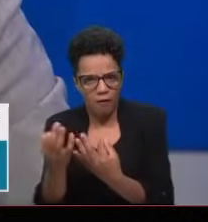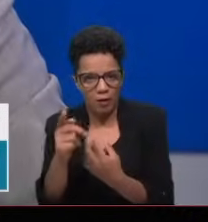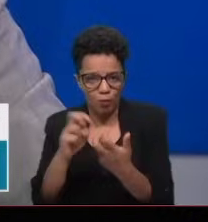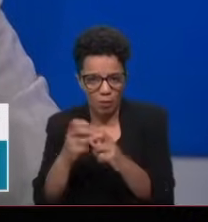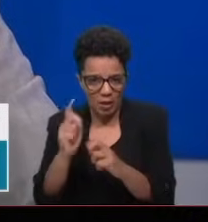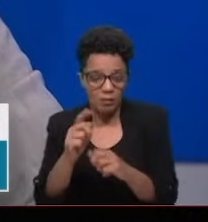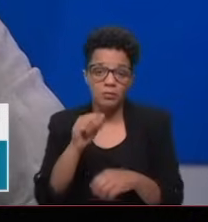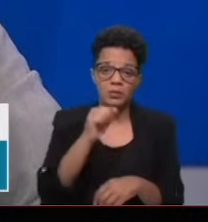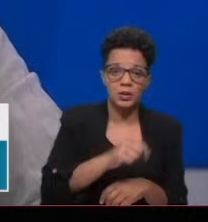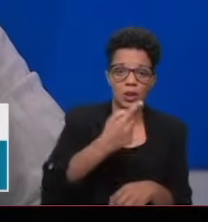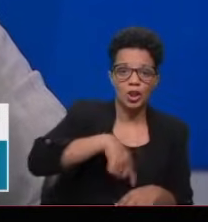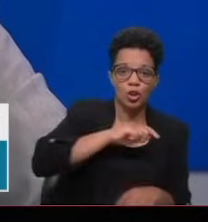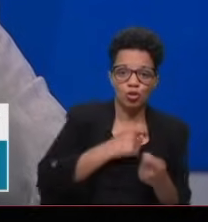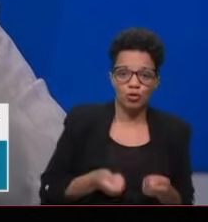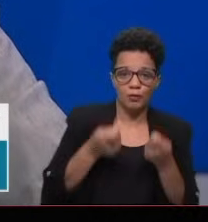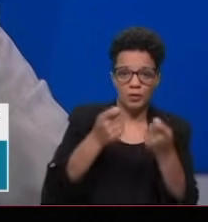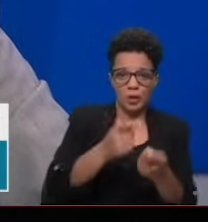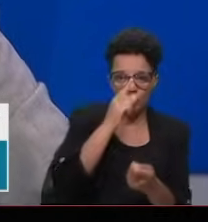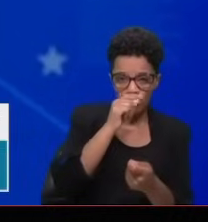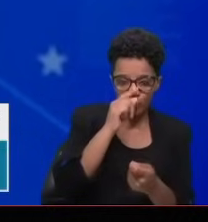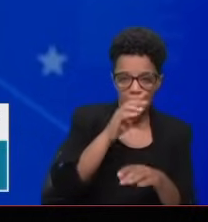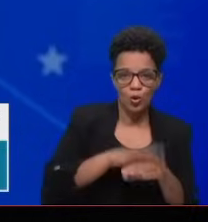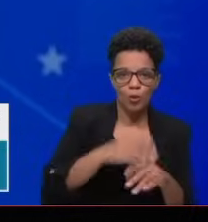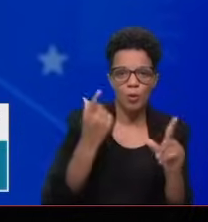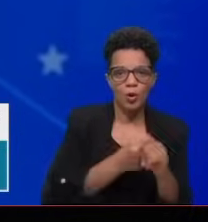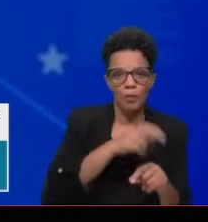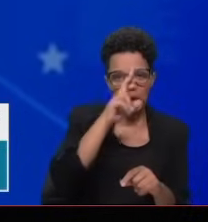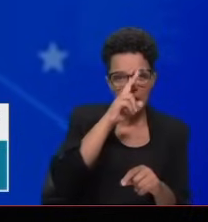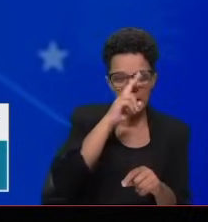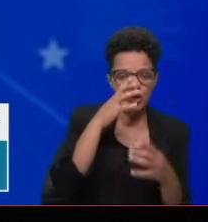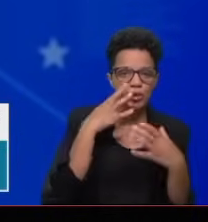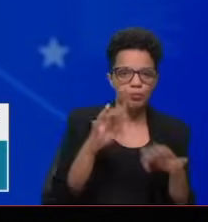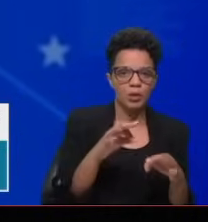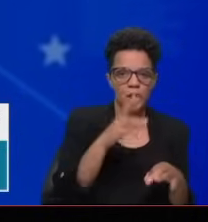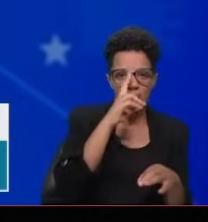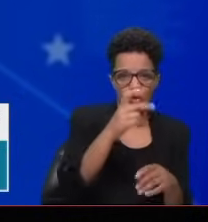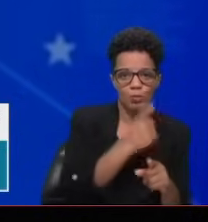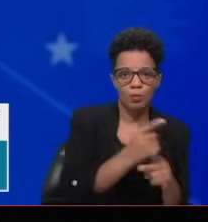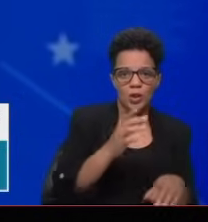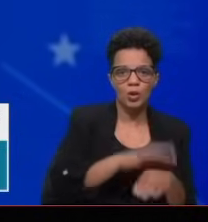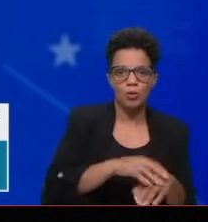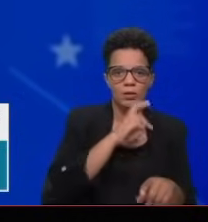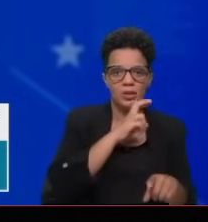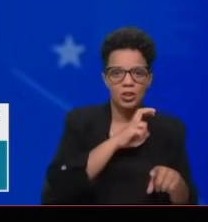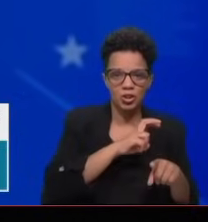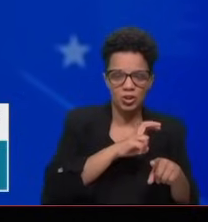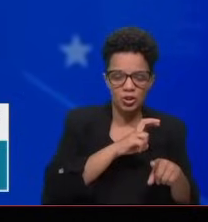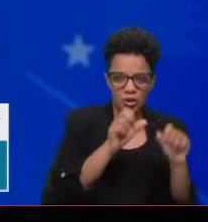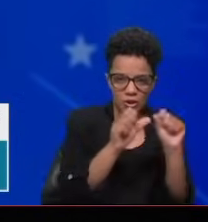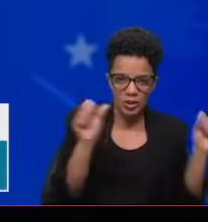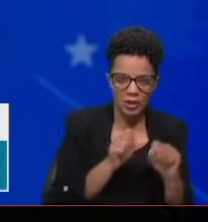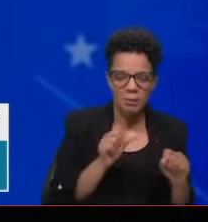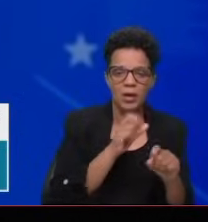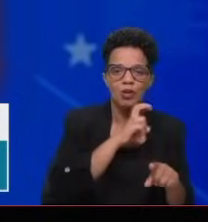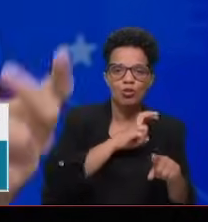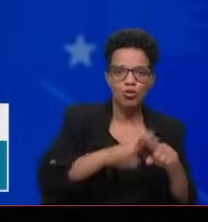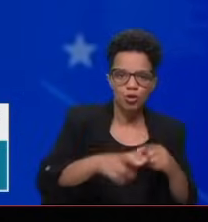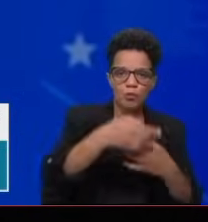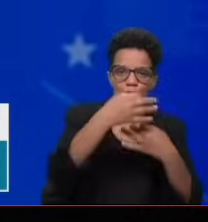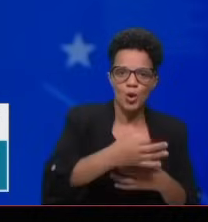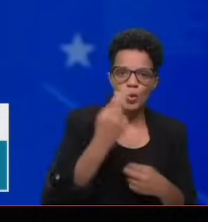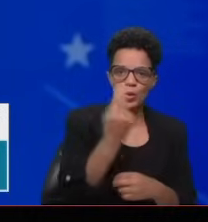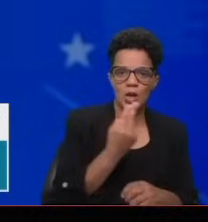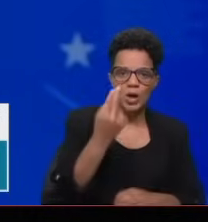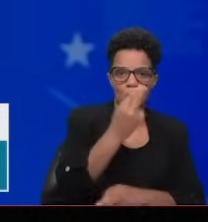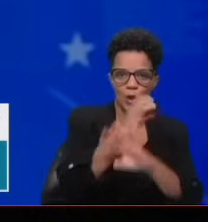questão ex estamos a financiar o estado de Putin ao comprar gás natural à Rússia porque não temos sistemas energéticos eficazes dentro da União Europeia portanto